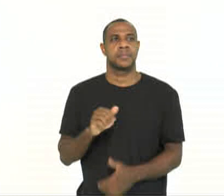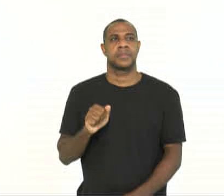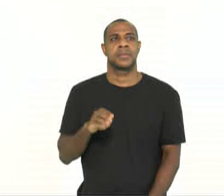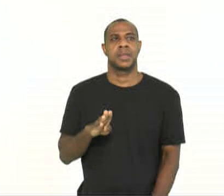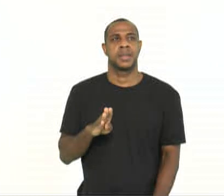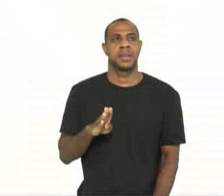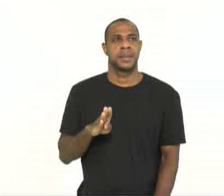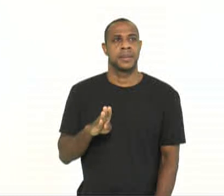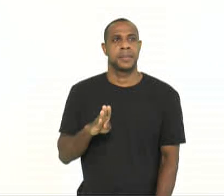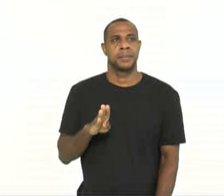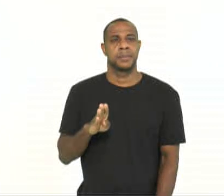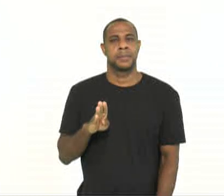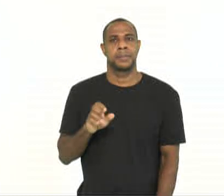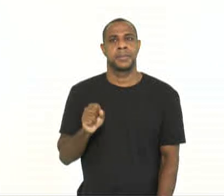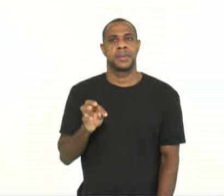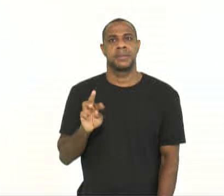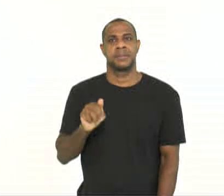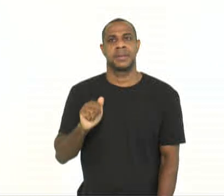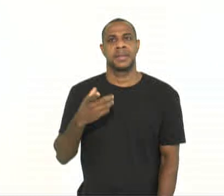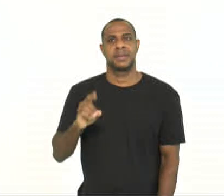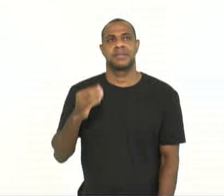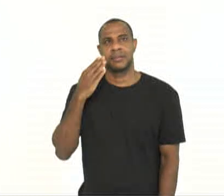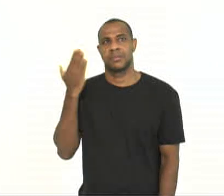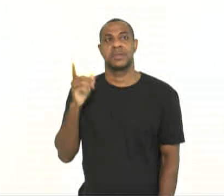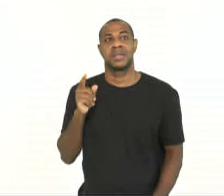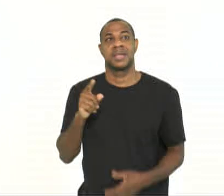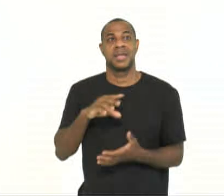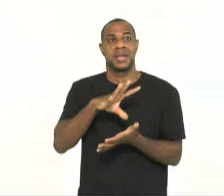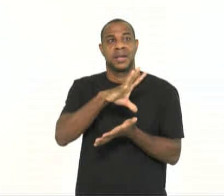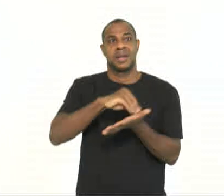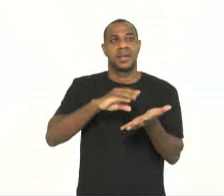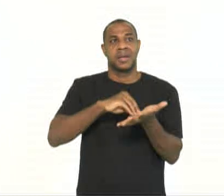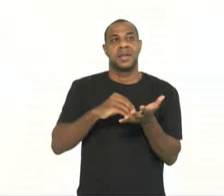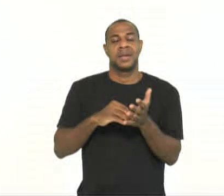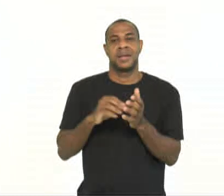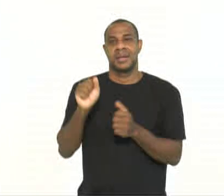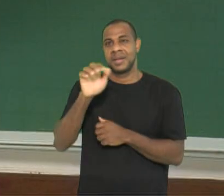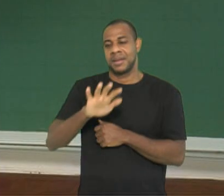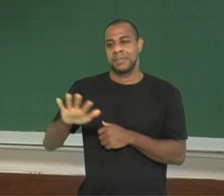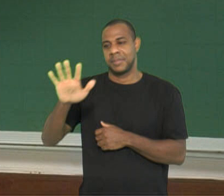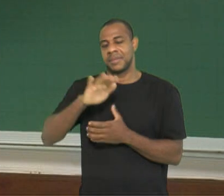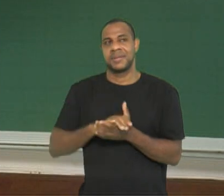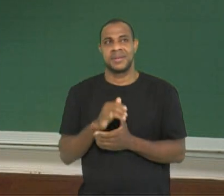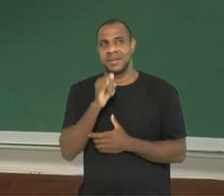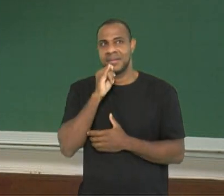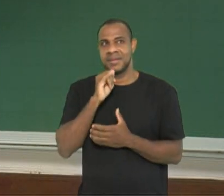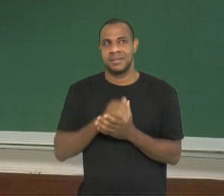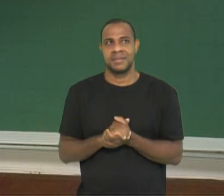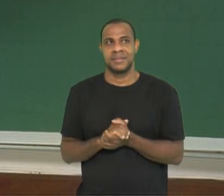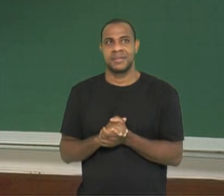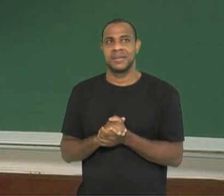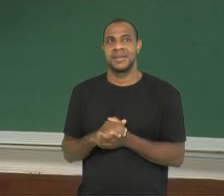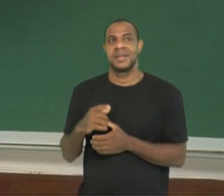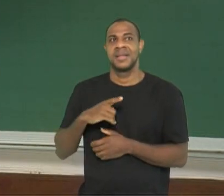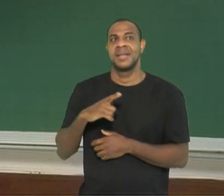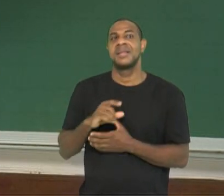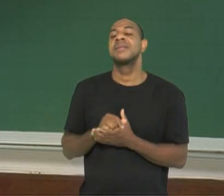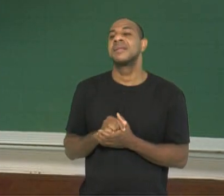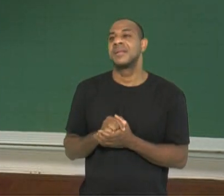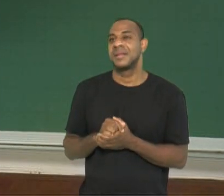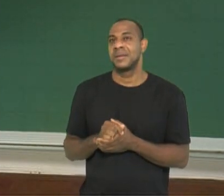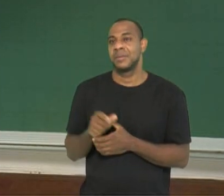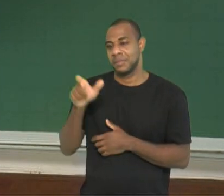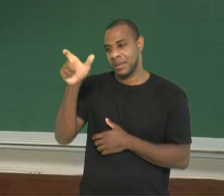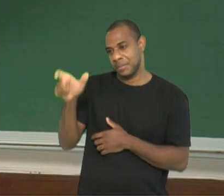é a abreviação da imagem. Digamos que já falei até vez passada, tem uma pessoa chamada Cláudia, eu vou chamar ela de Clau. Se eu chamar ela de Clau, estou